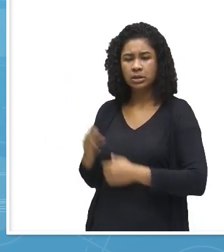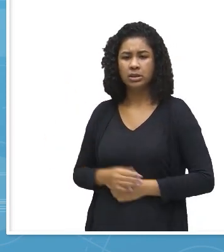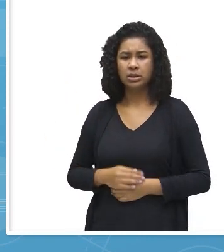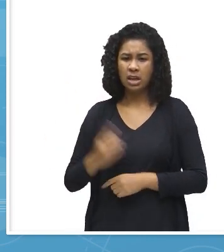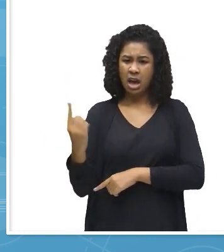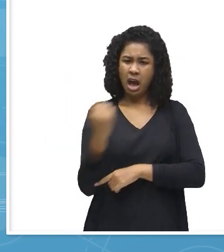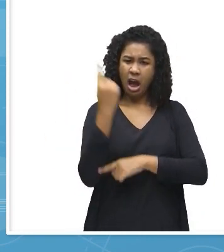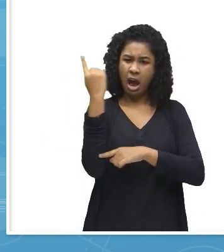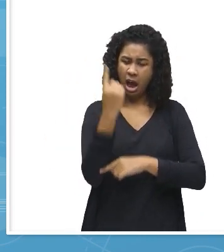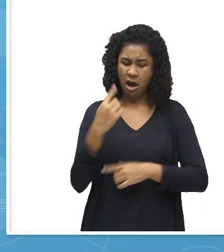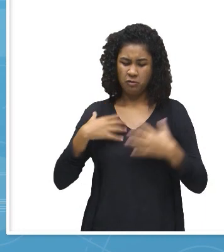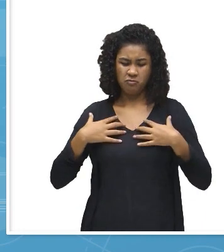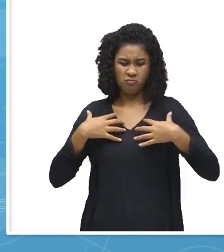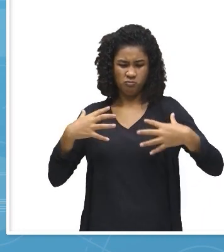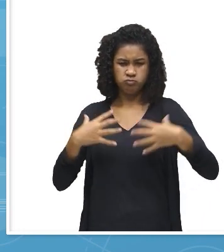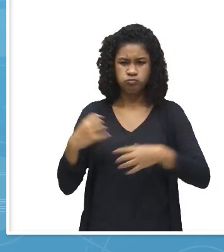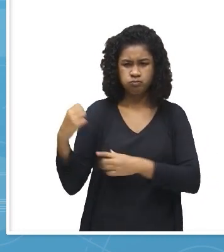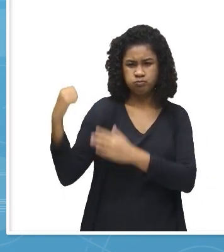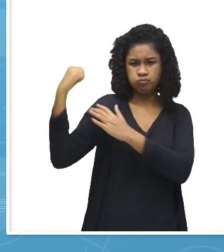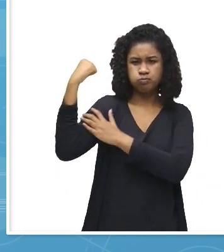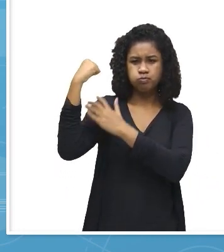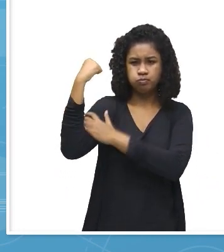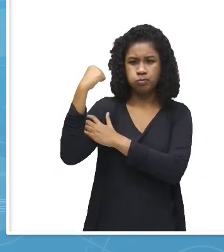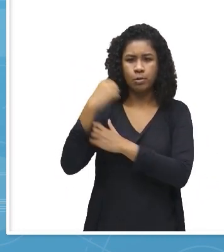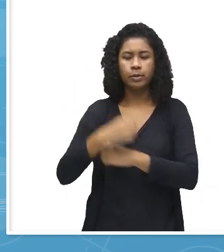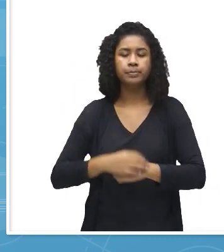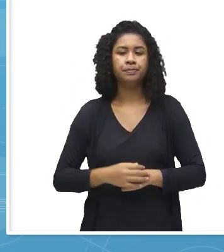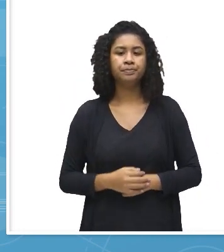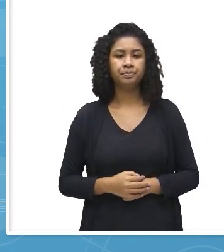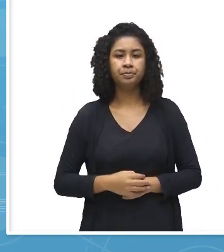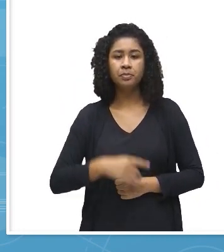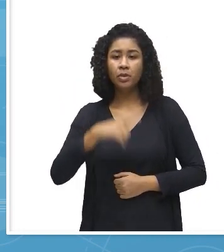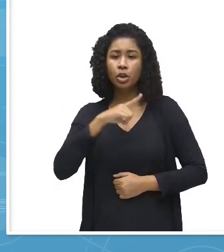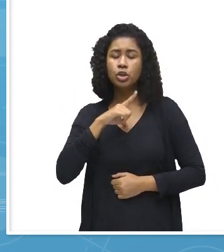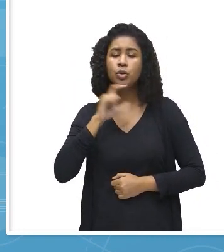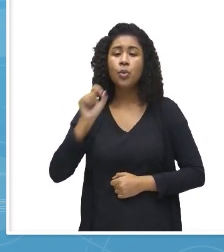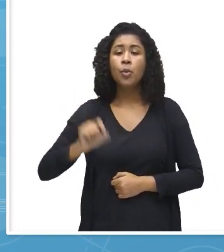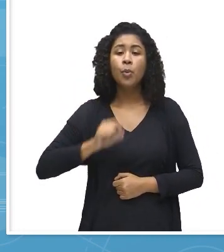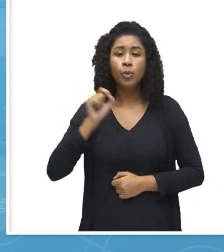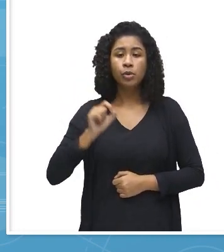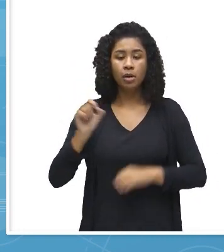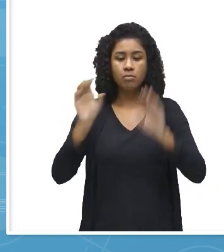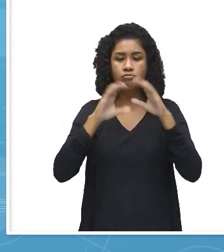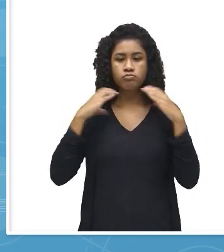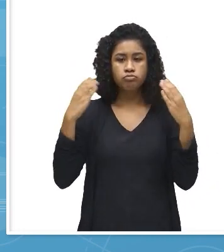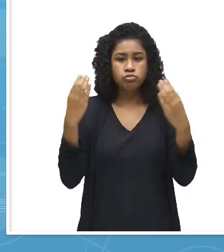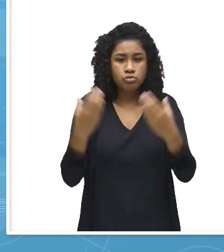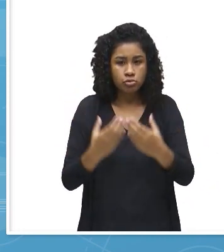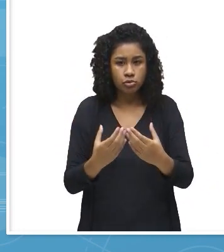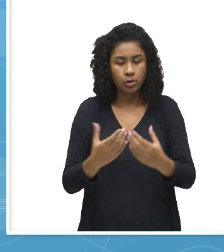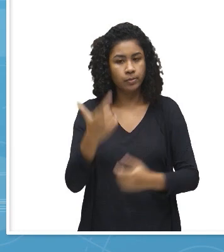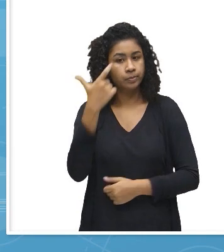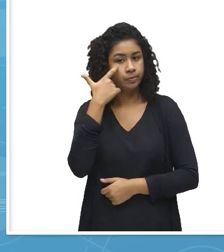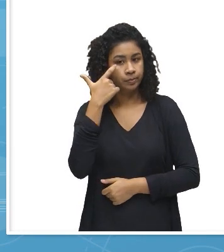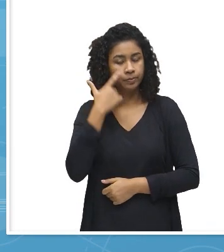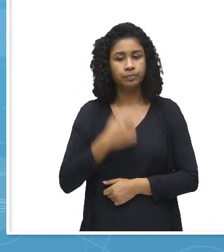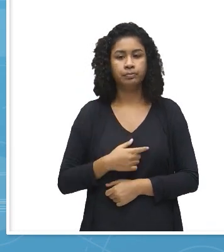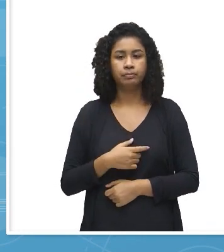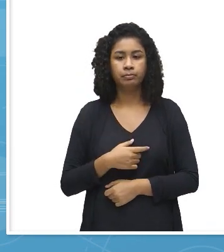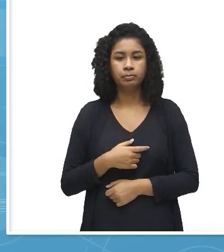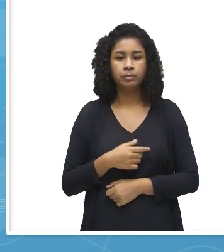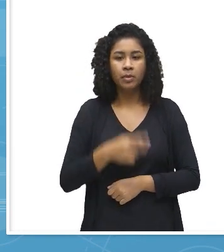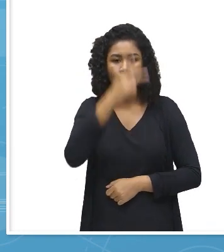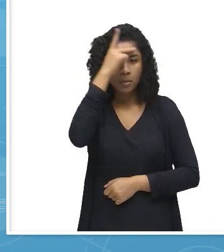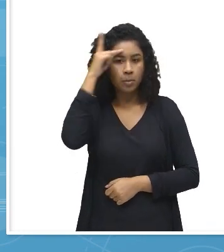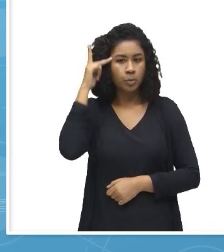Mais robustos ali. As assembleias dos guerreiros, os guerreiros aqui eram responsáveis por governar